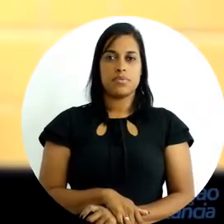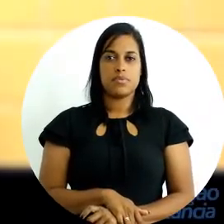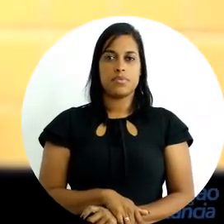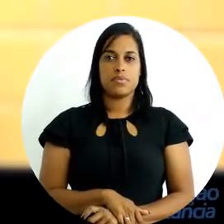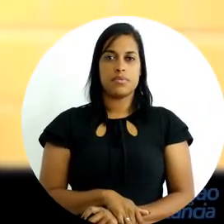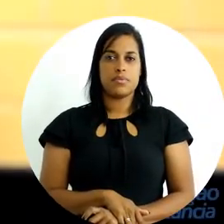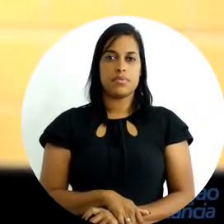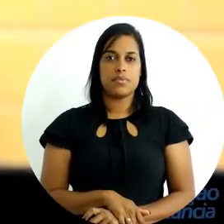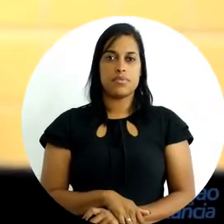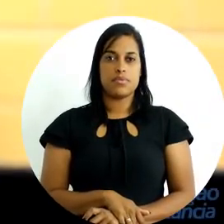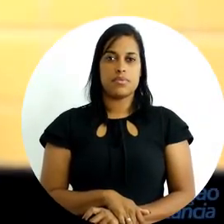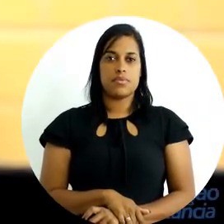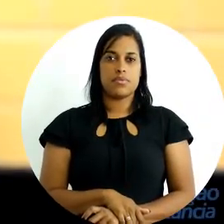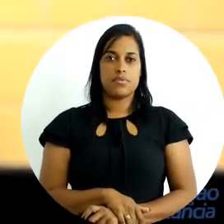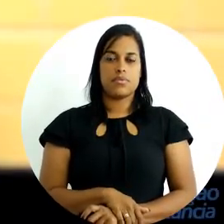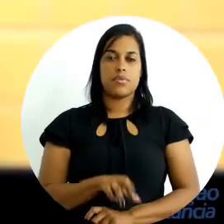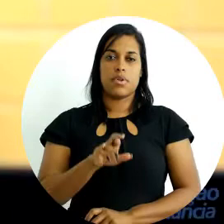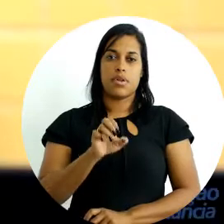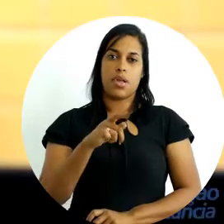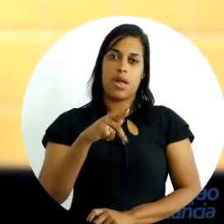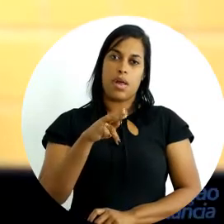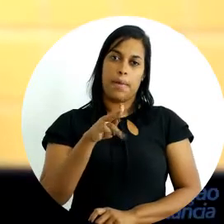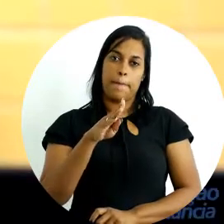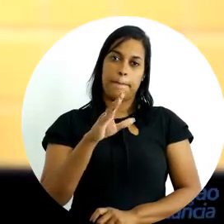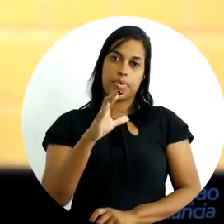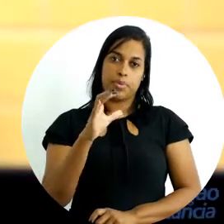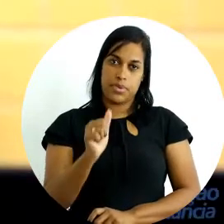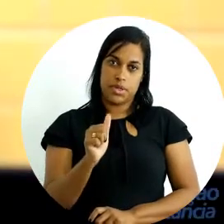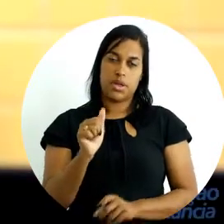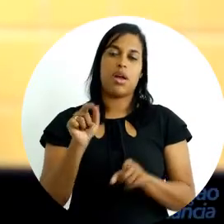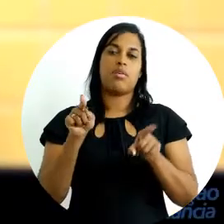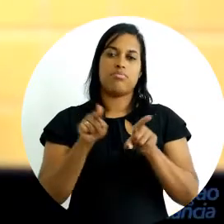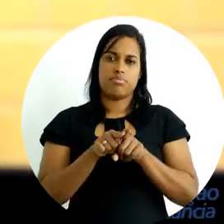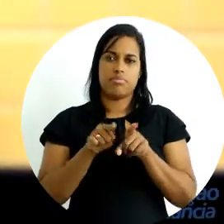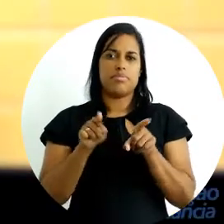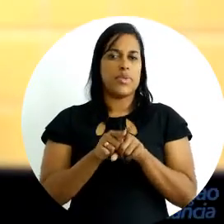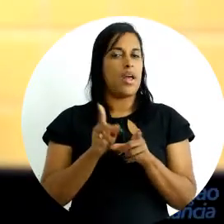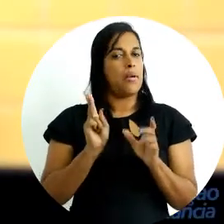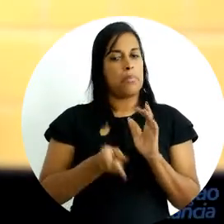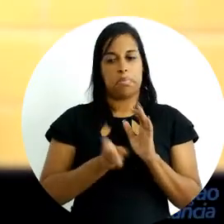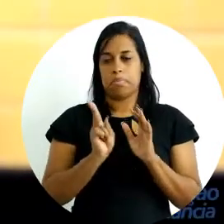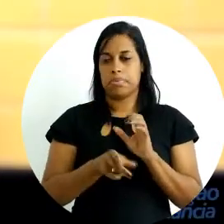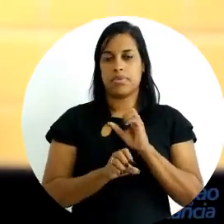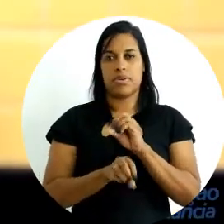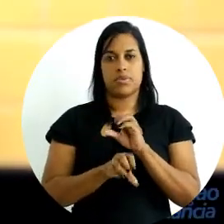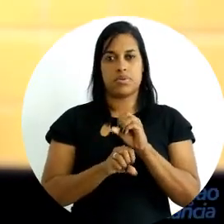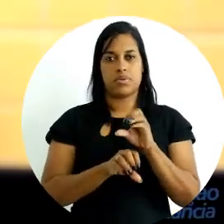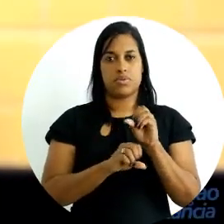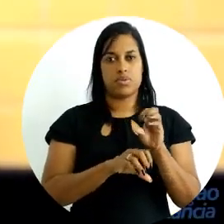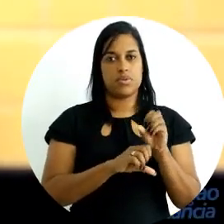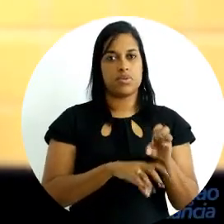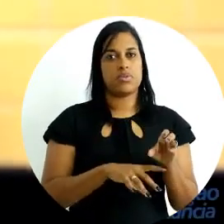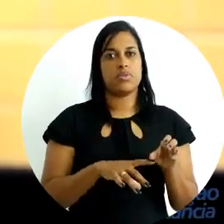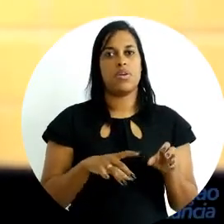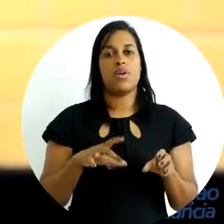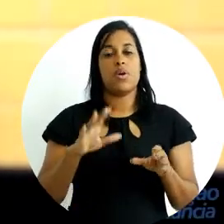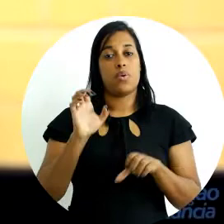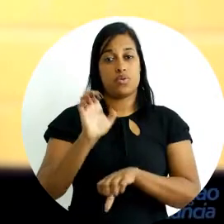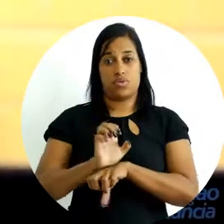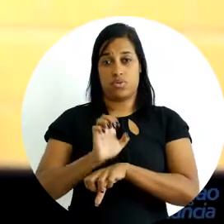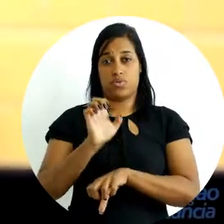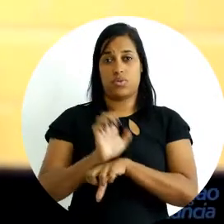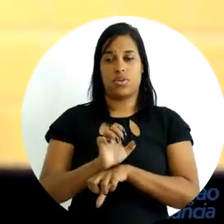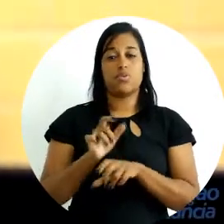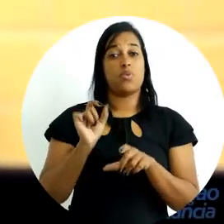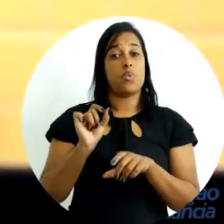Assim como no Império, na República, a educação continuou sob domínio